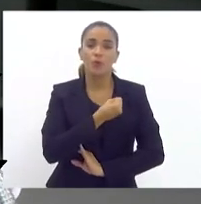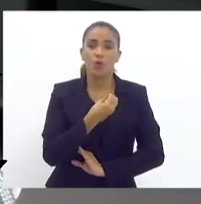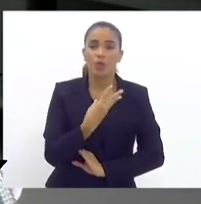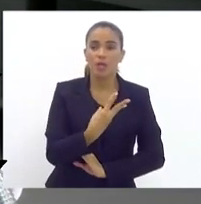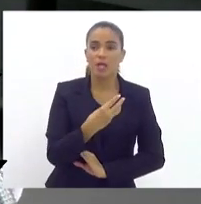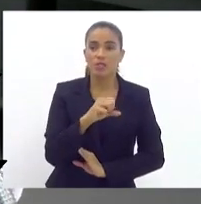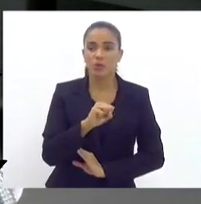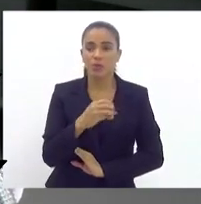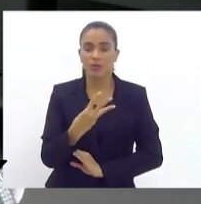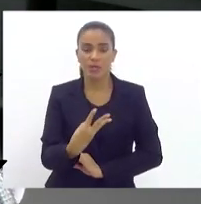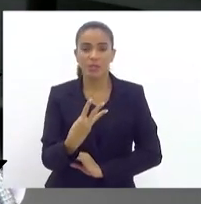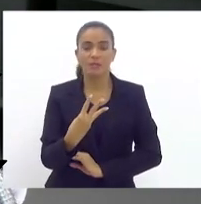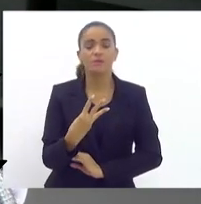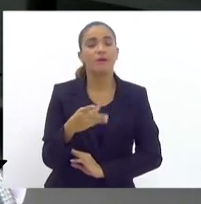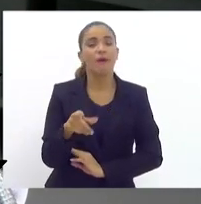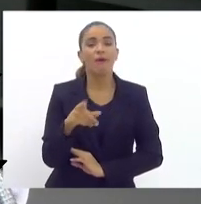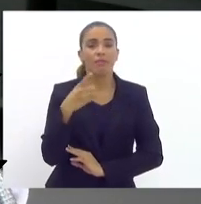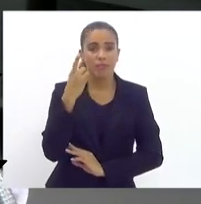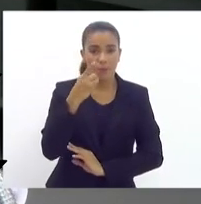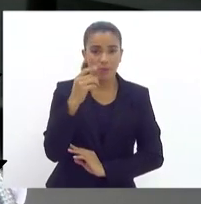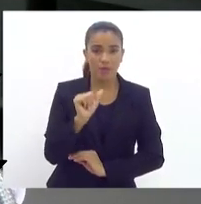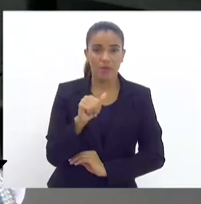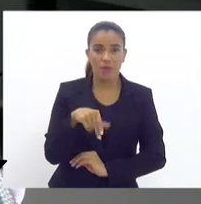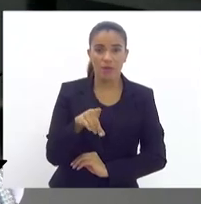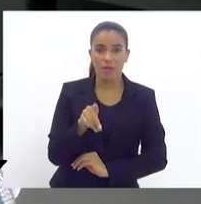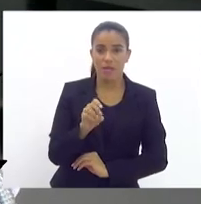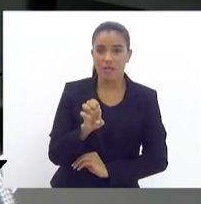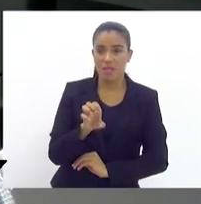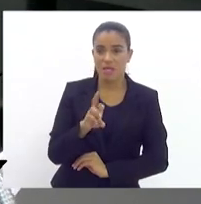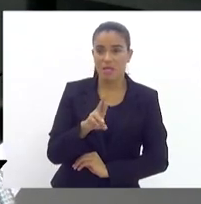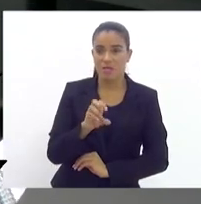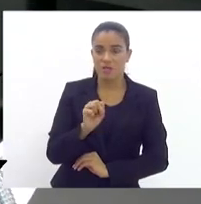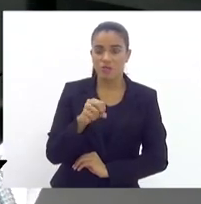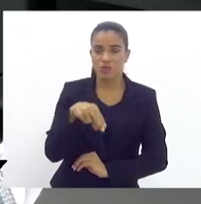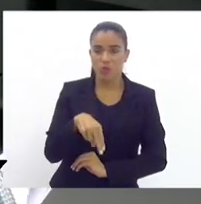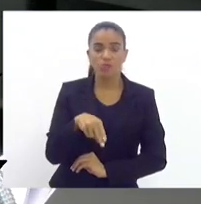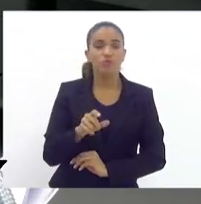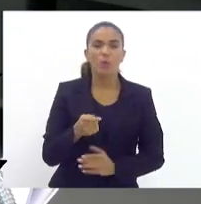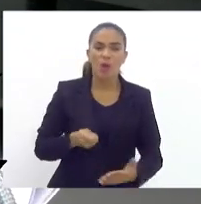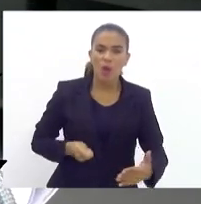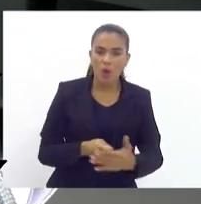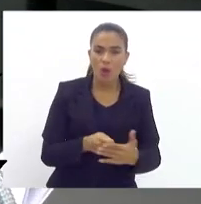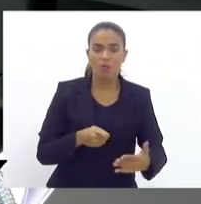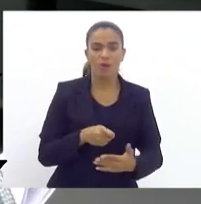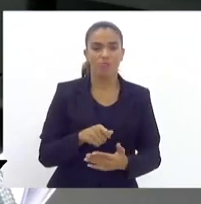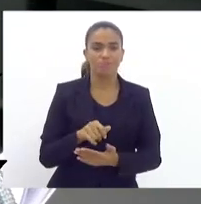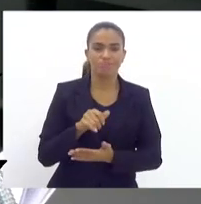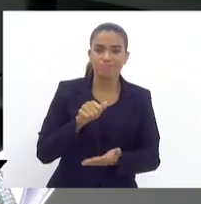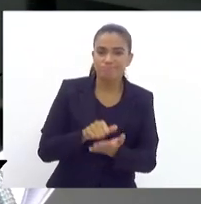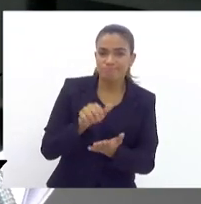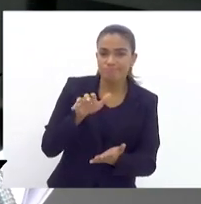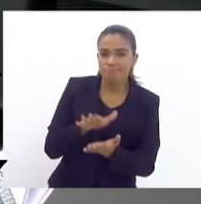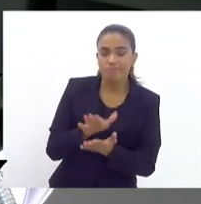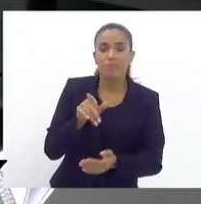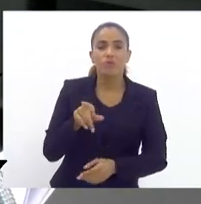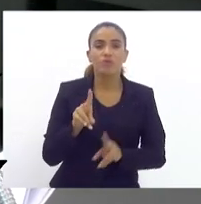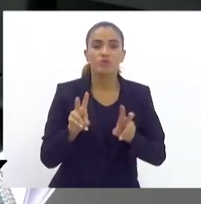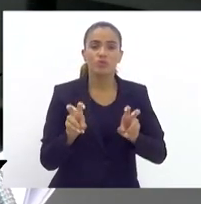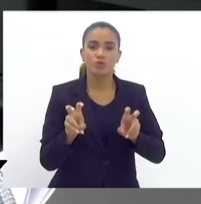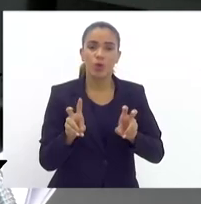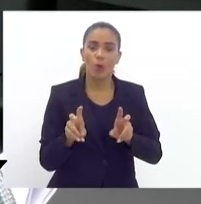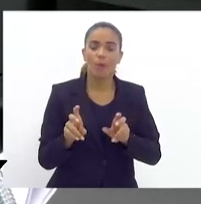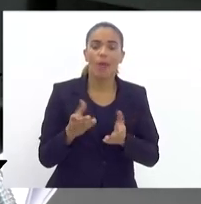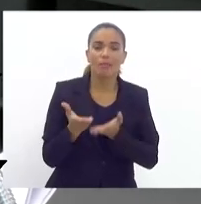de 2023, de autoria do deputado Anderson Moraes, que dispõe sobre obrigatoriedade de notificação de estabelecimentos de atendimento